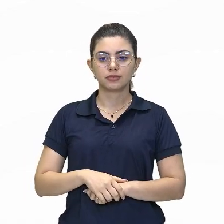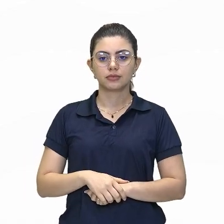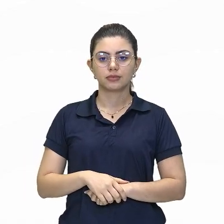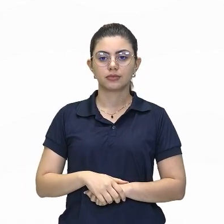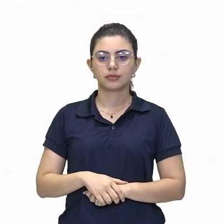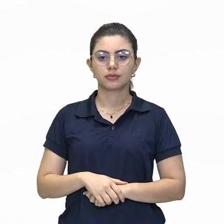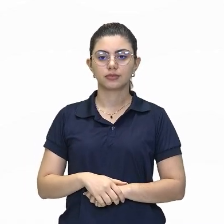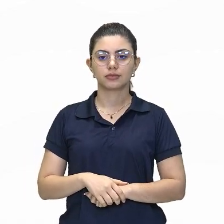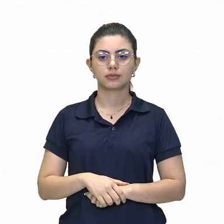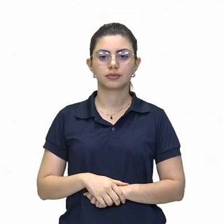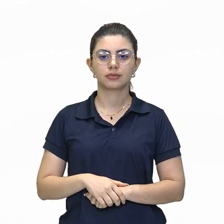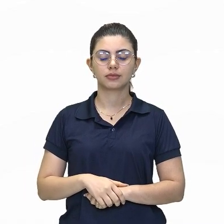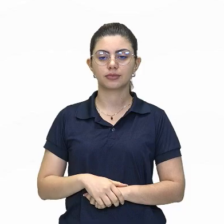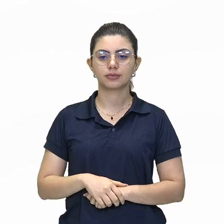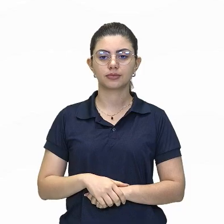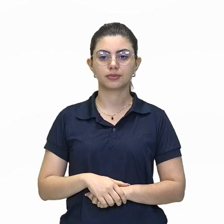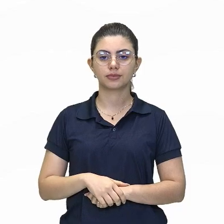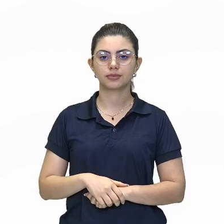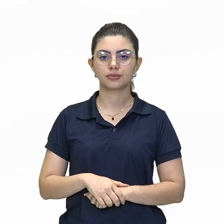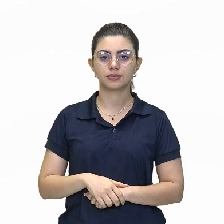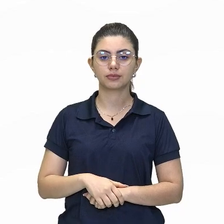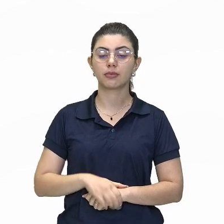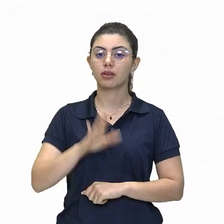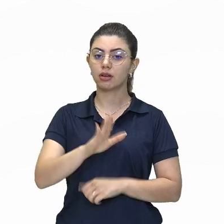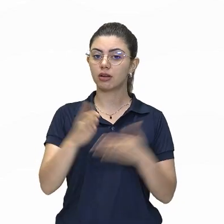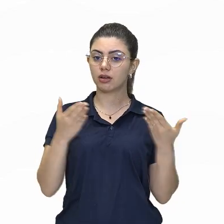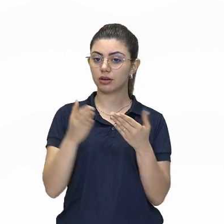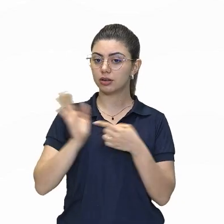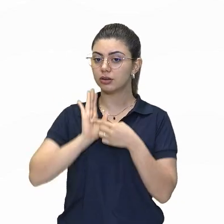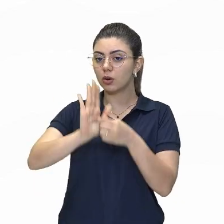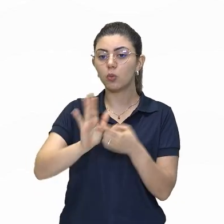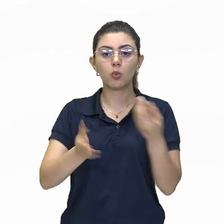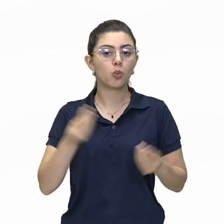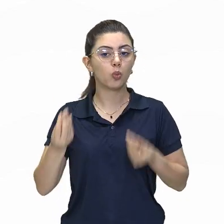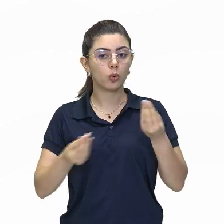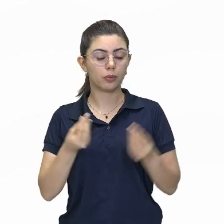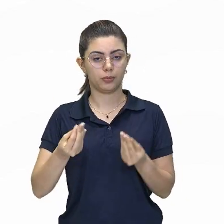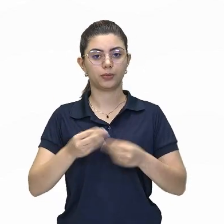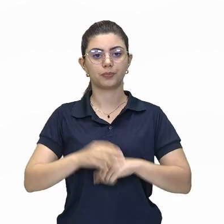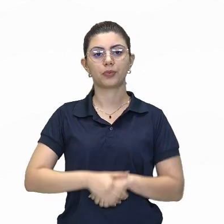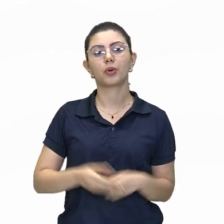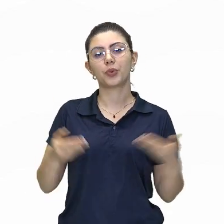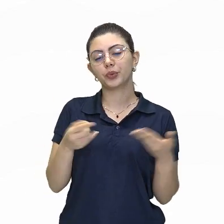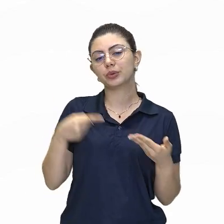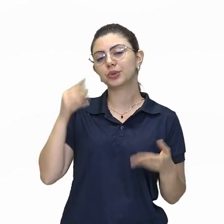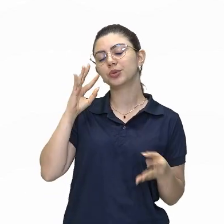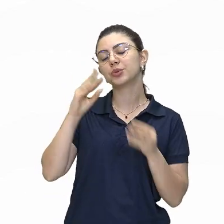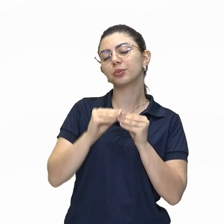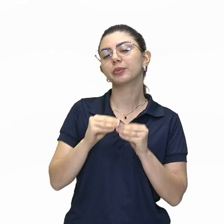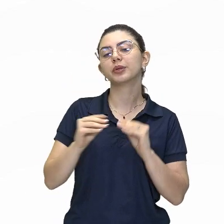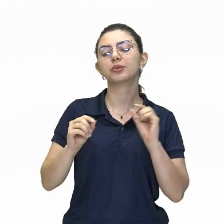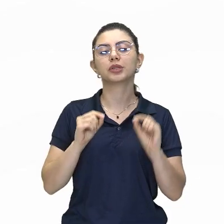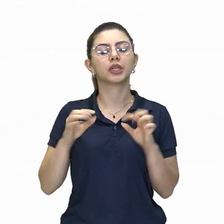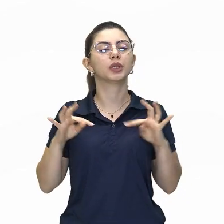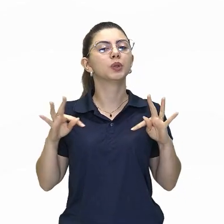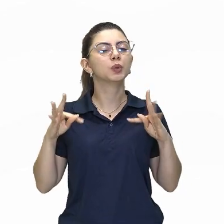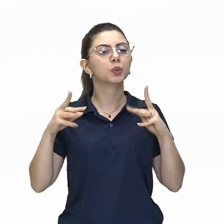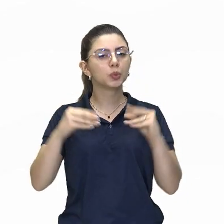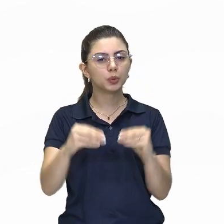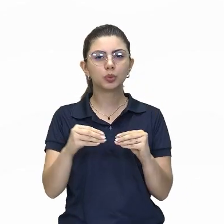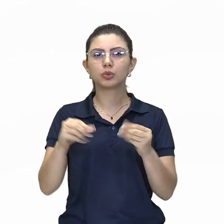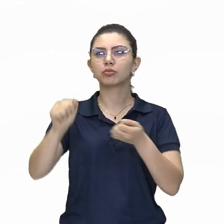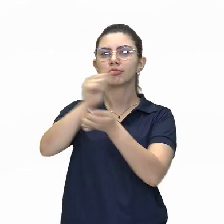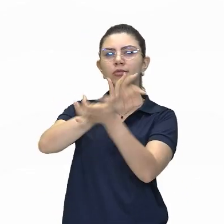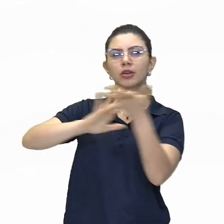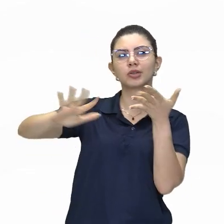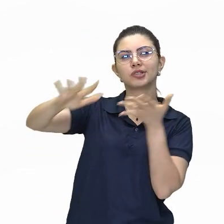temos aí esse esquema mostrando a você que nós hoje entendemos que tudo que tem no universo,